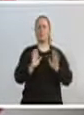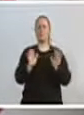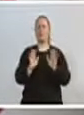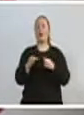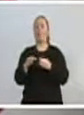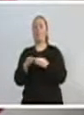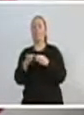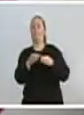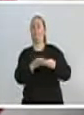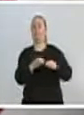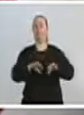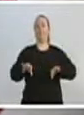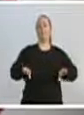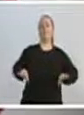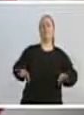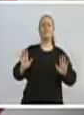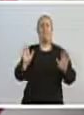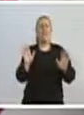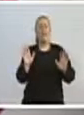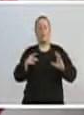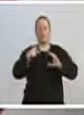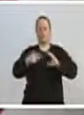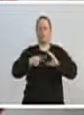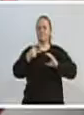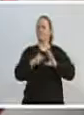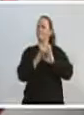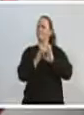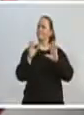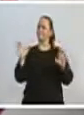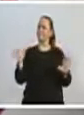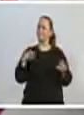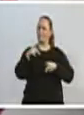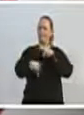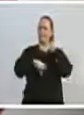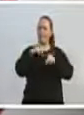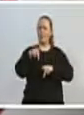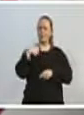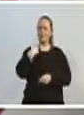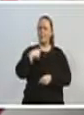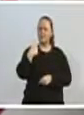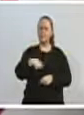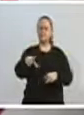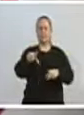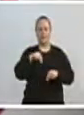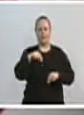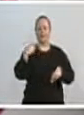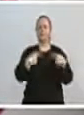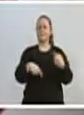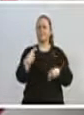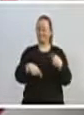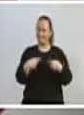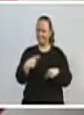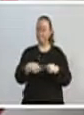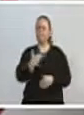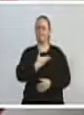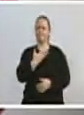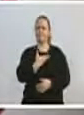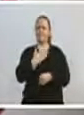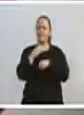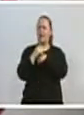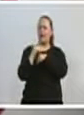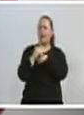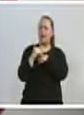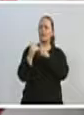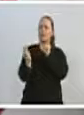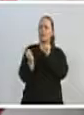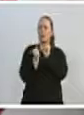ou cúpula partidária, trata-se de uma casa democrática, uma casa do povo, que merece e precisa debater com responsabilidade, com a amizade, com o carinho, com a construção